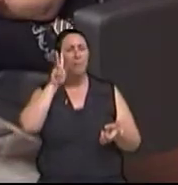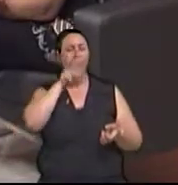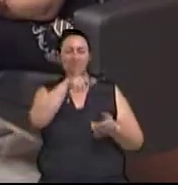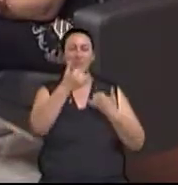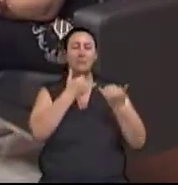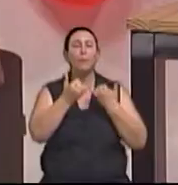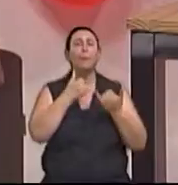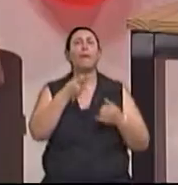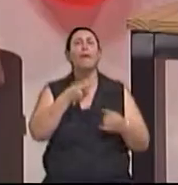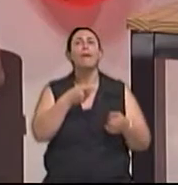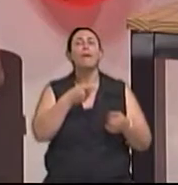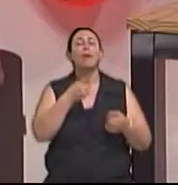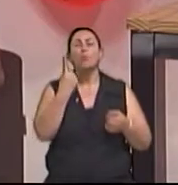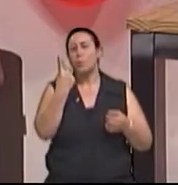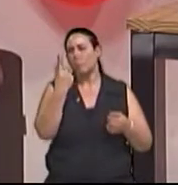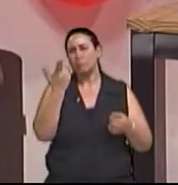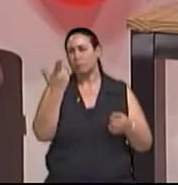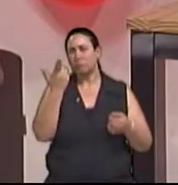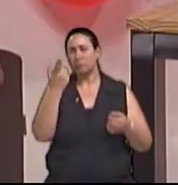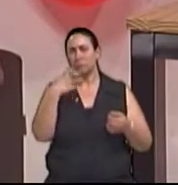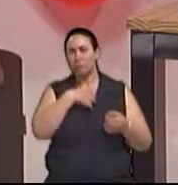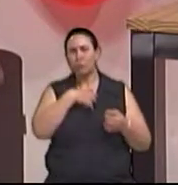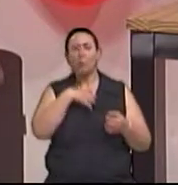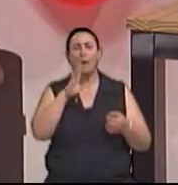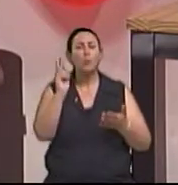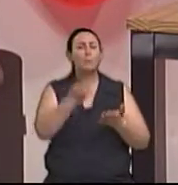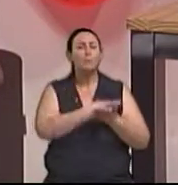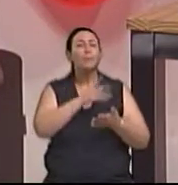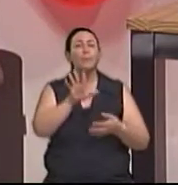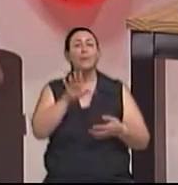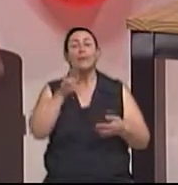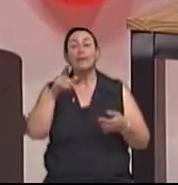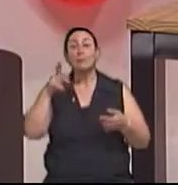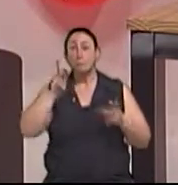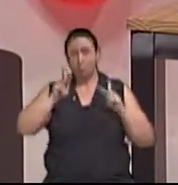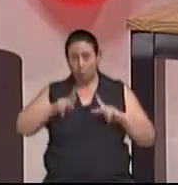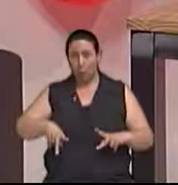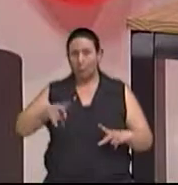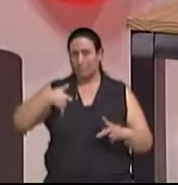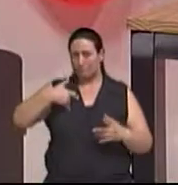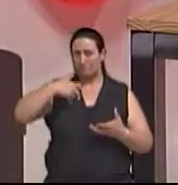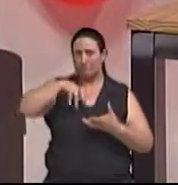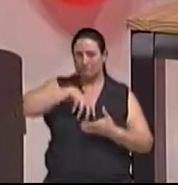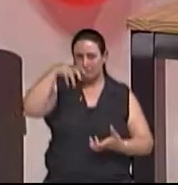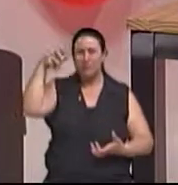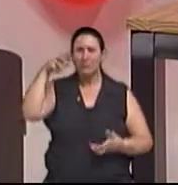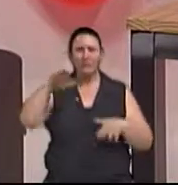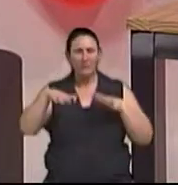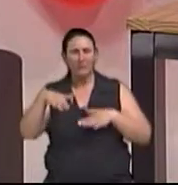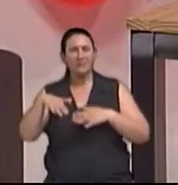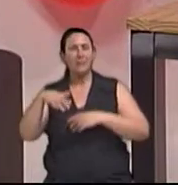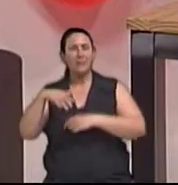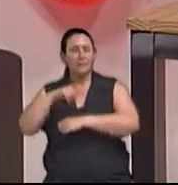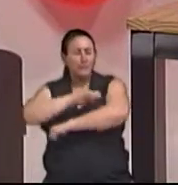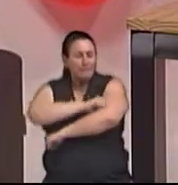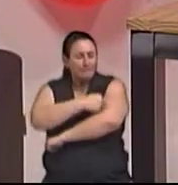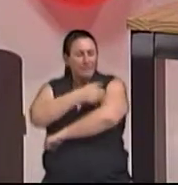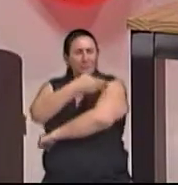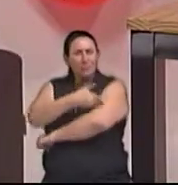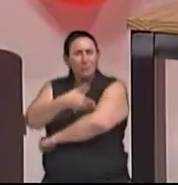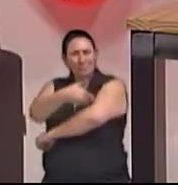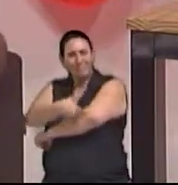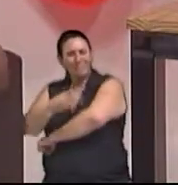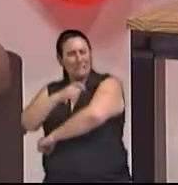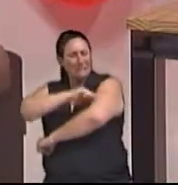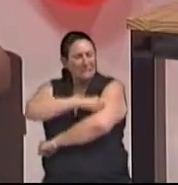um exemplo assim de um caso que eu atendi por exemplo que a pessoa de idade se machucava se beliscava muito não